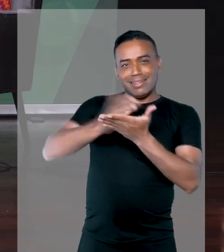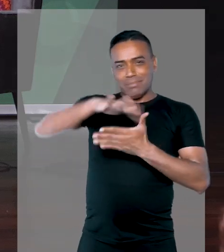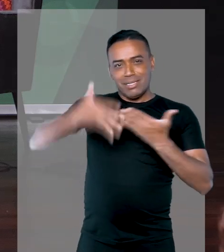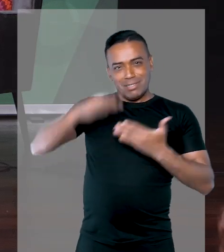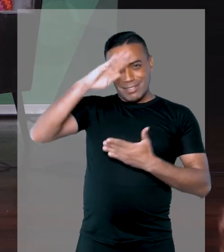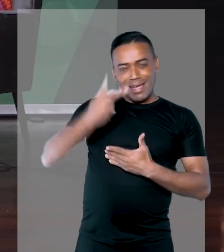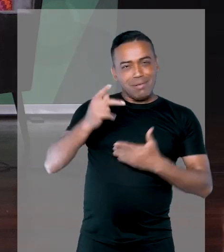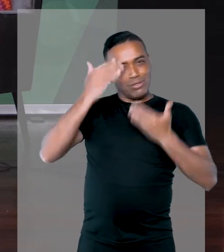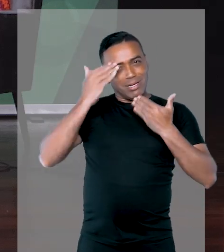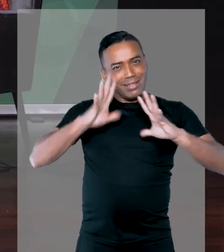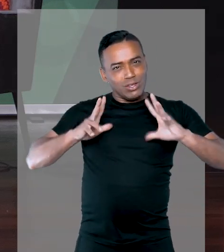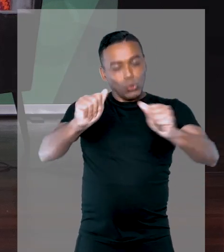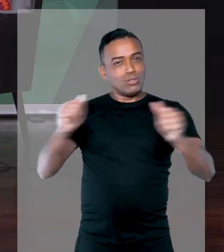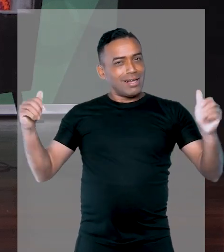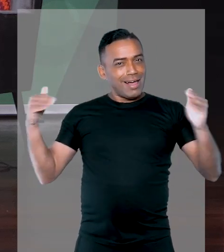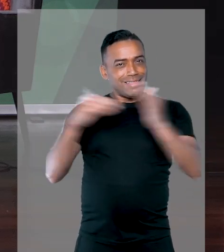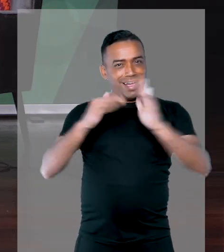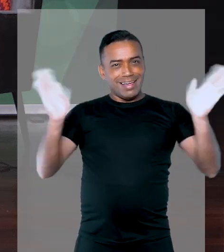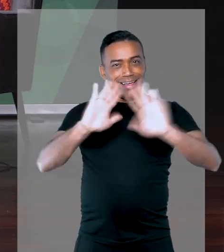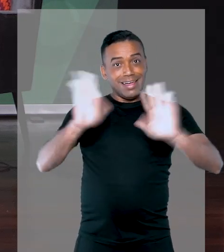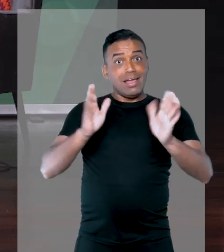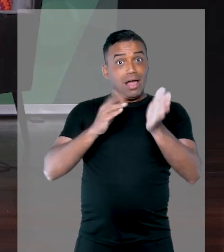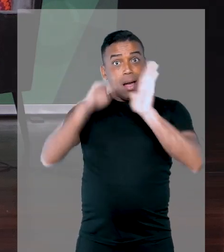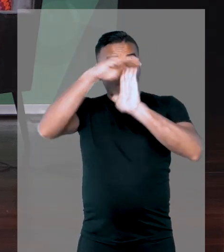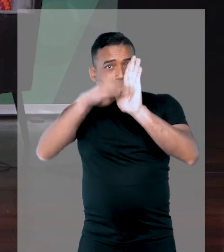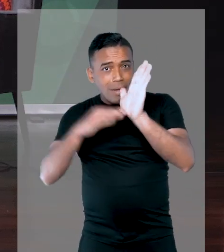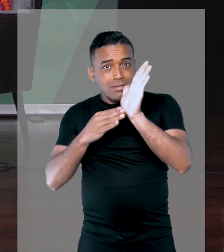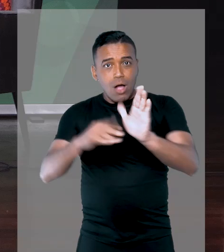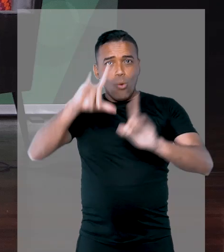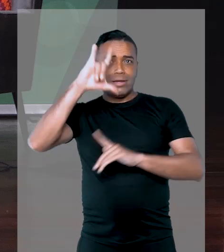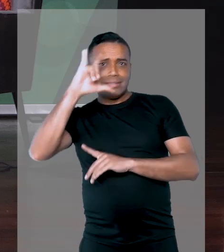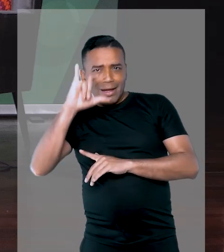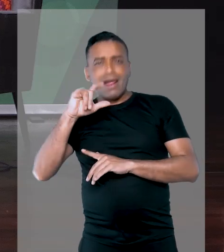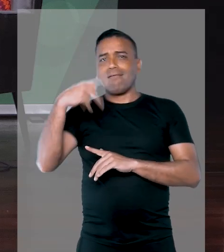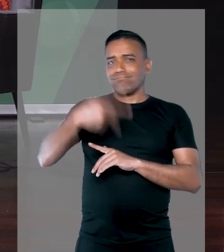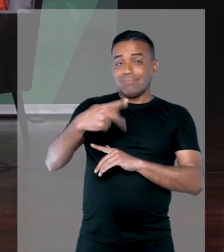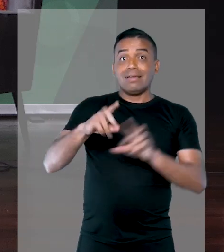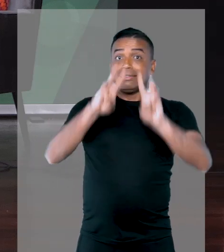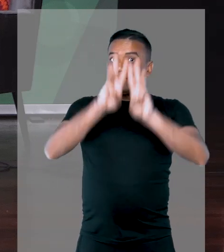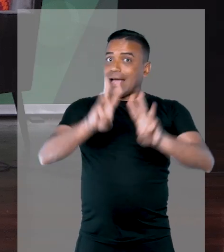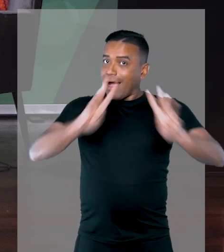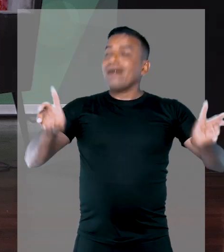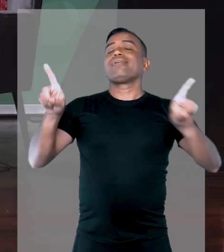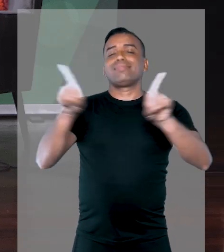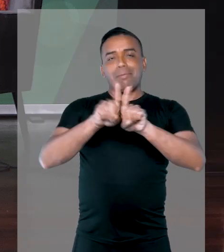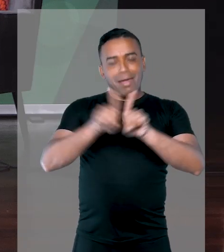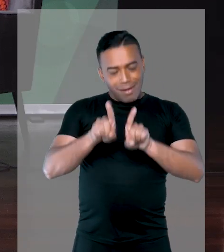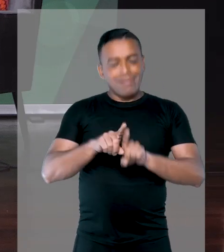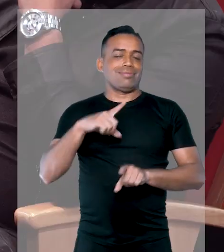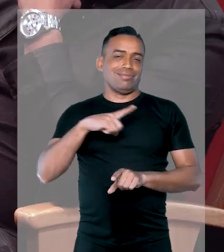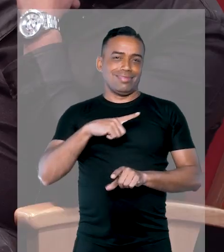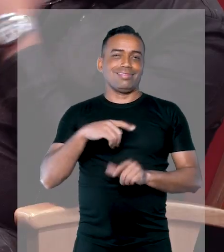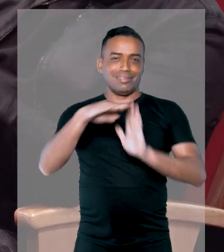Hermes, e a todos vocês. Até breve. Acompanhe nossa programação no Instagram, @sempreumpapo, e no site